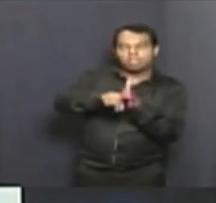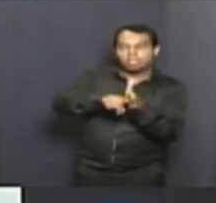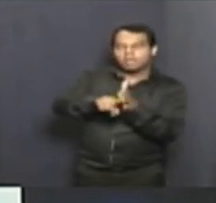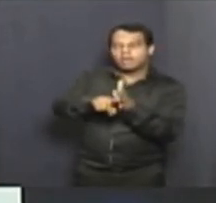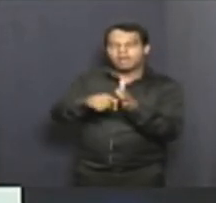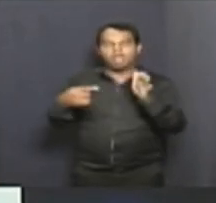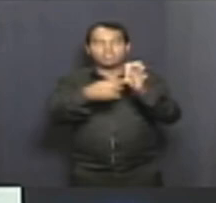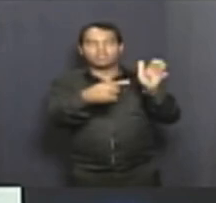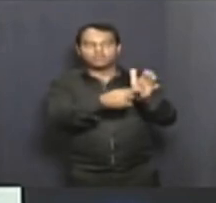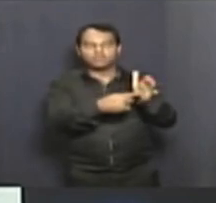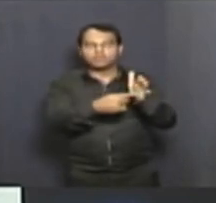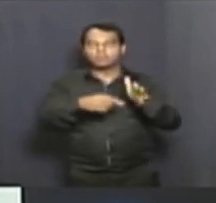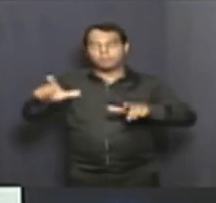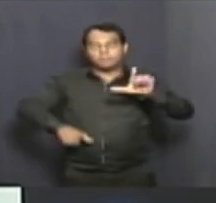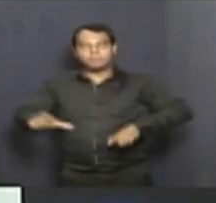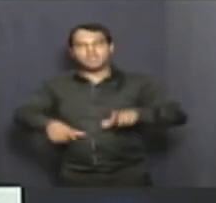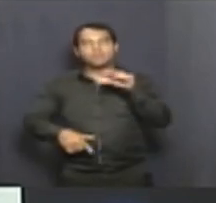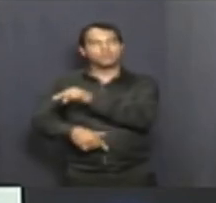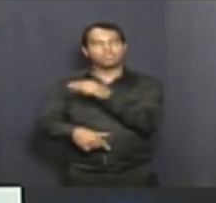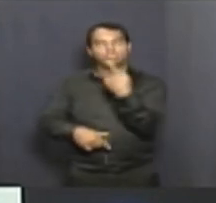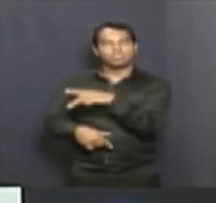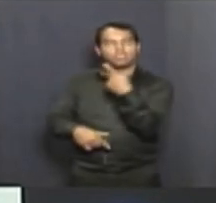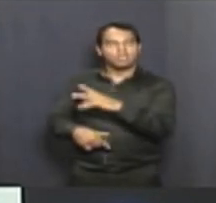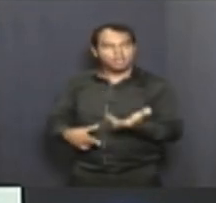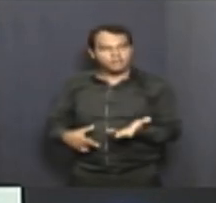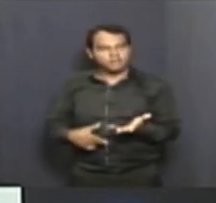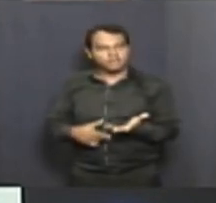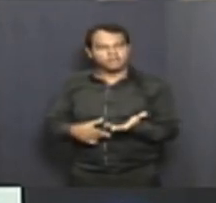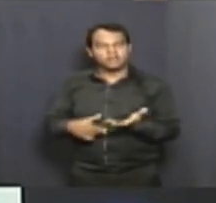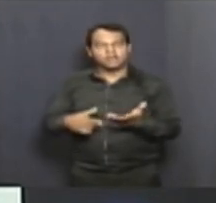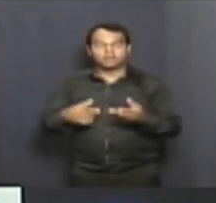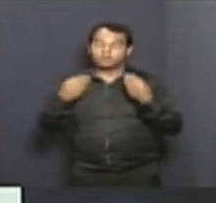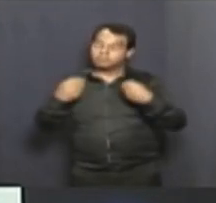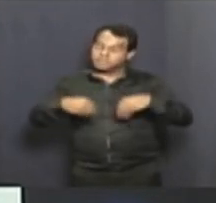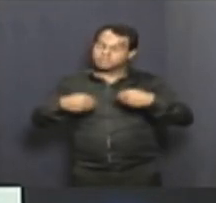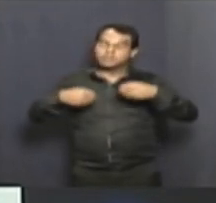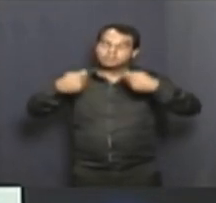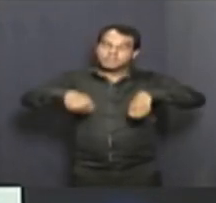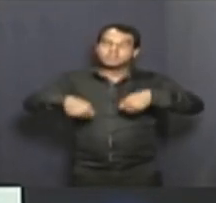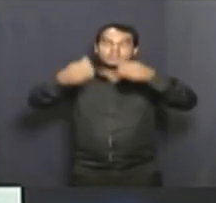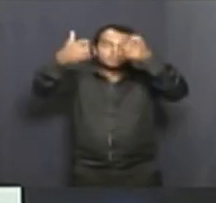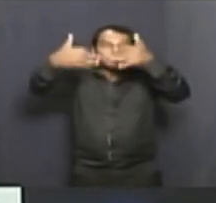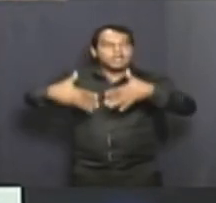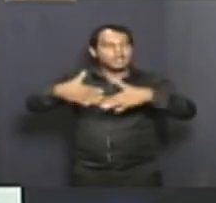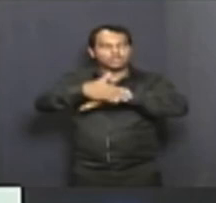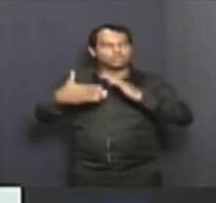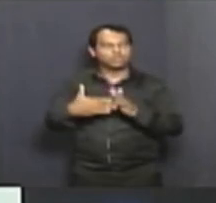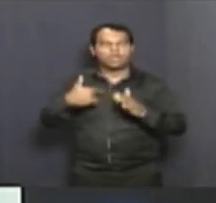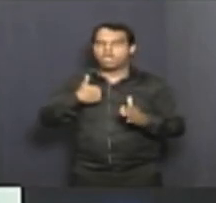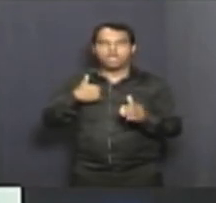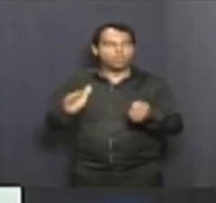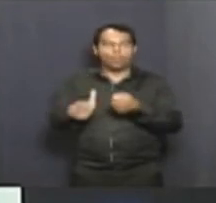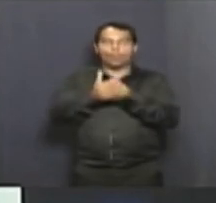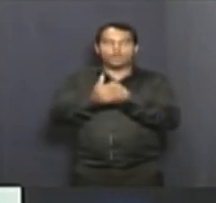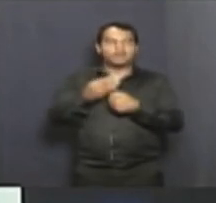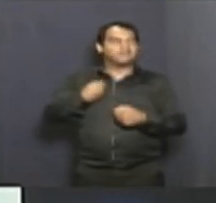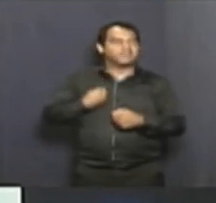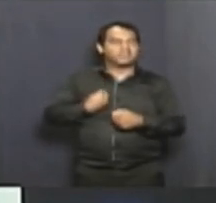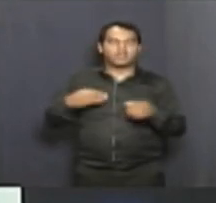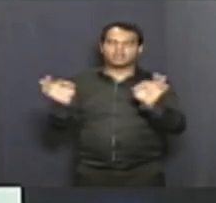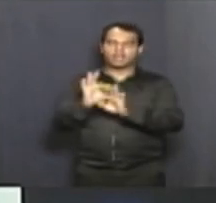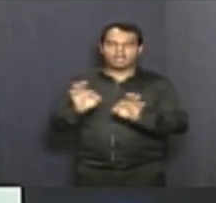20 anos por essa pessoa então os esclarecimentos precisam estar todos os níveis e eu não tenho nada a esconder na minha vida que